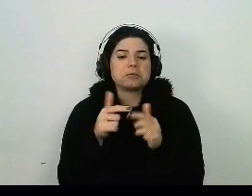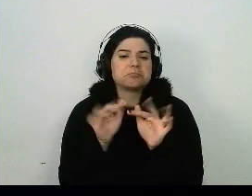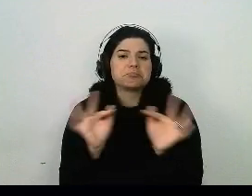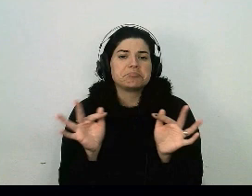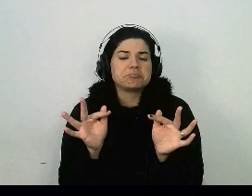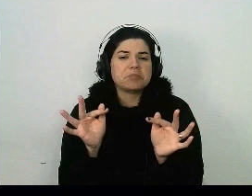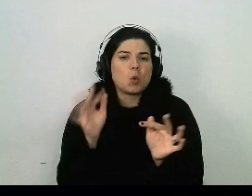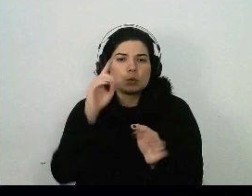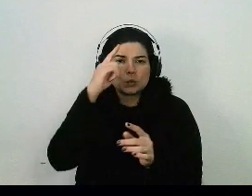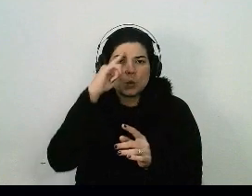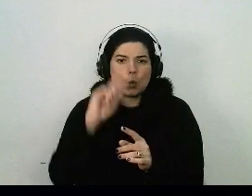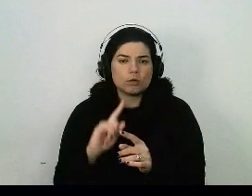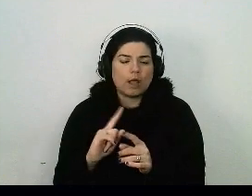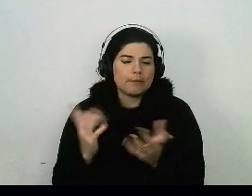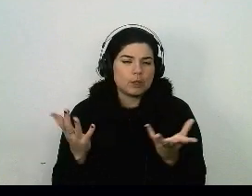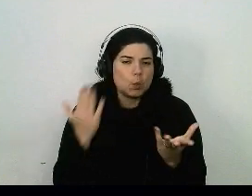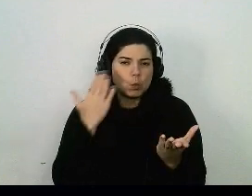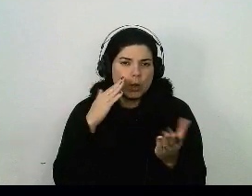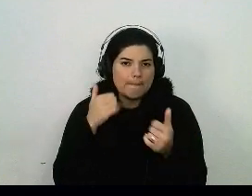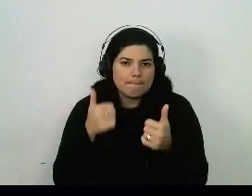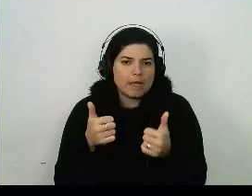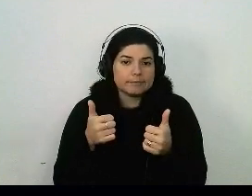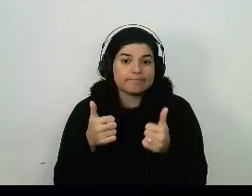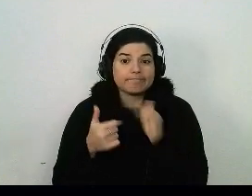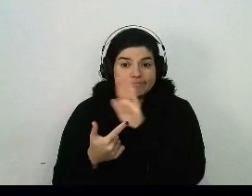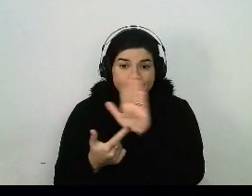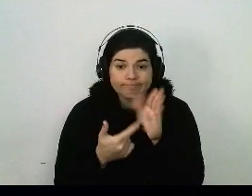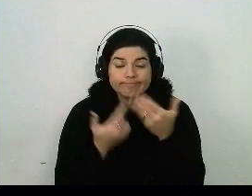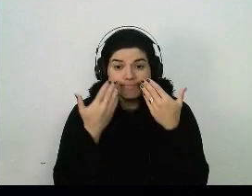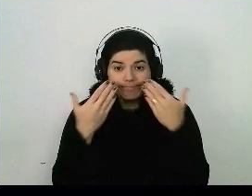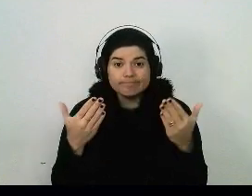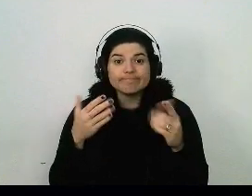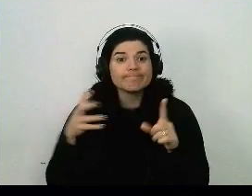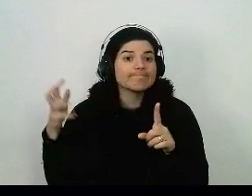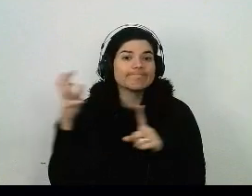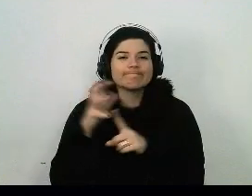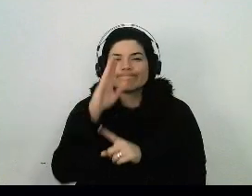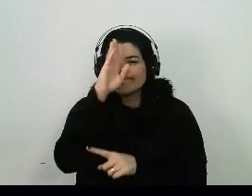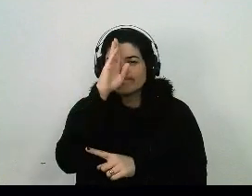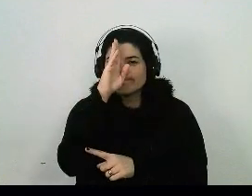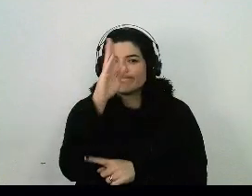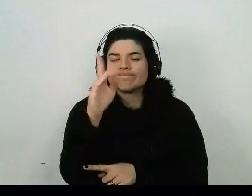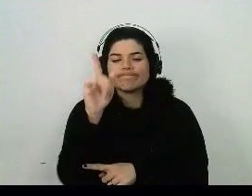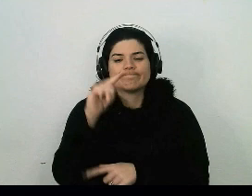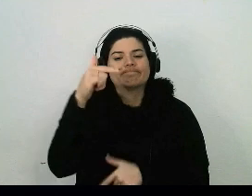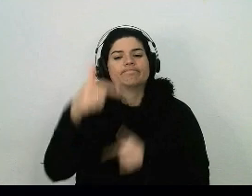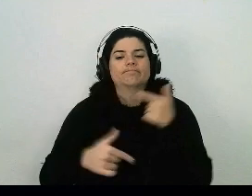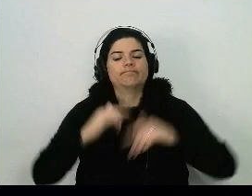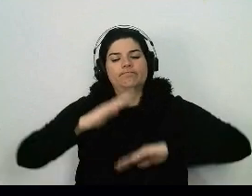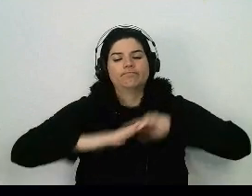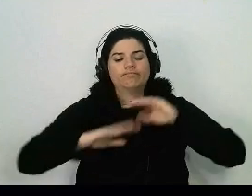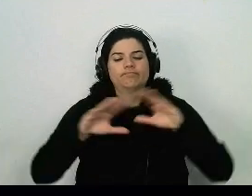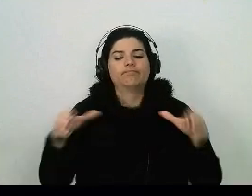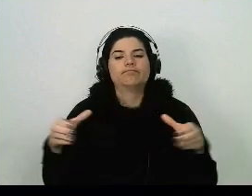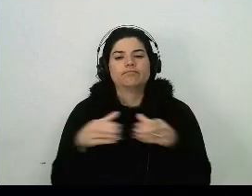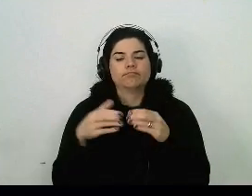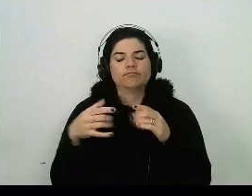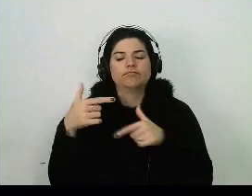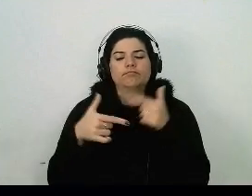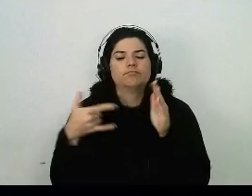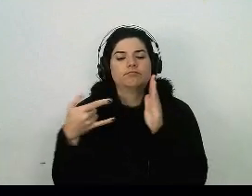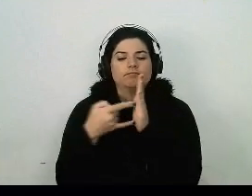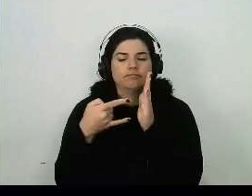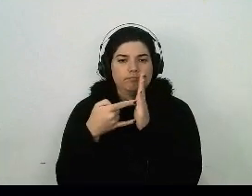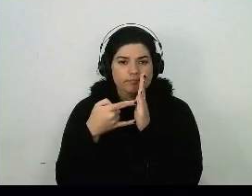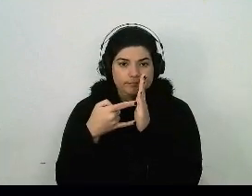apresenta isso para uma equipe isso daqui tem Impacto direto na produtividade de uma equipe de desenvolvimento mas do